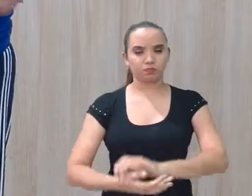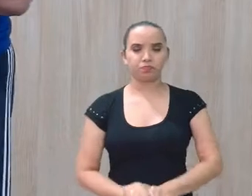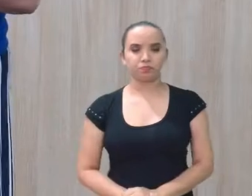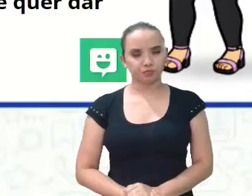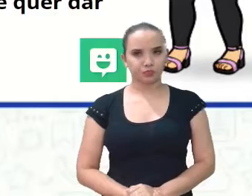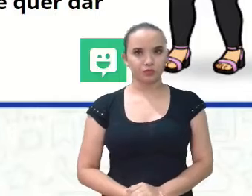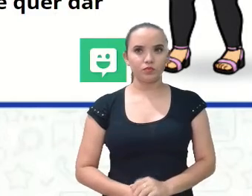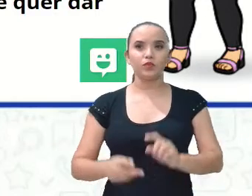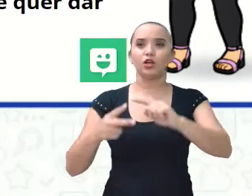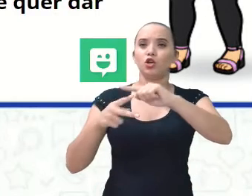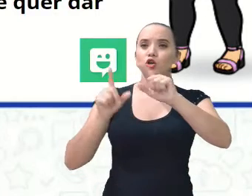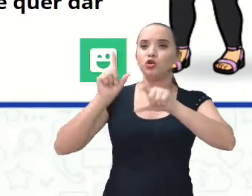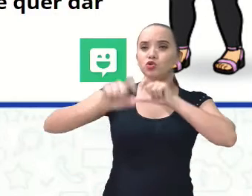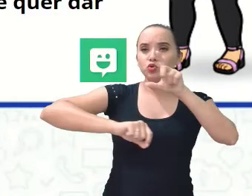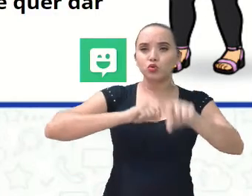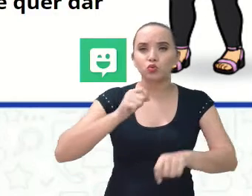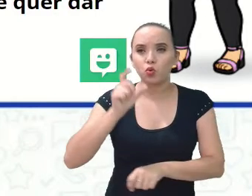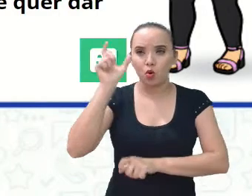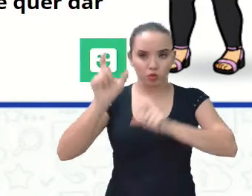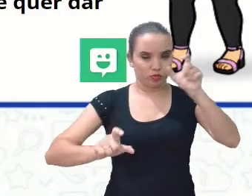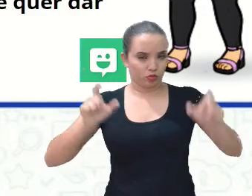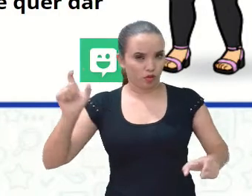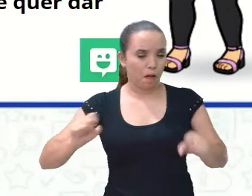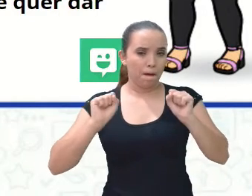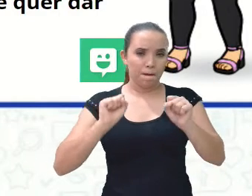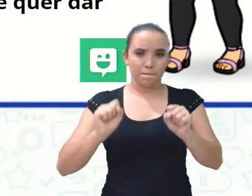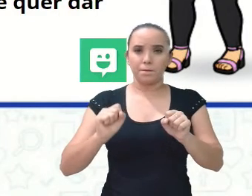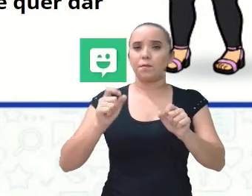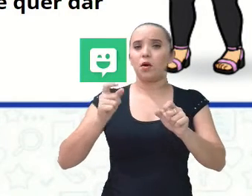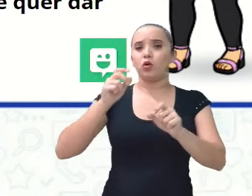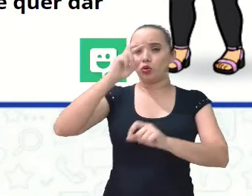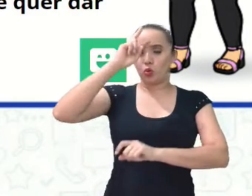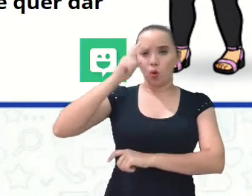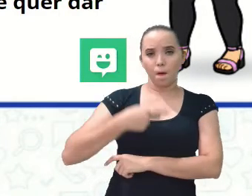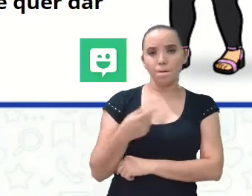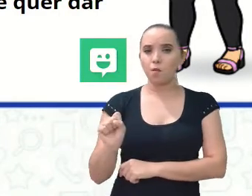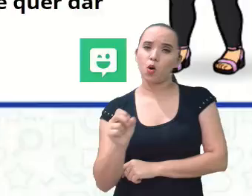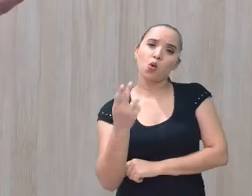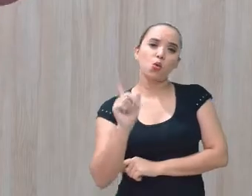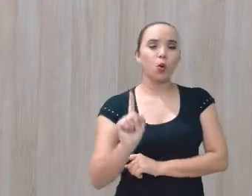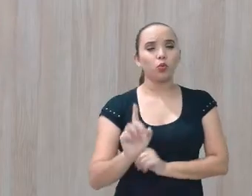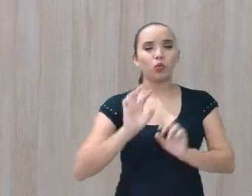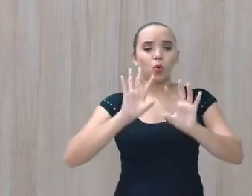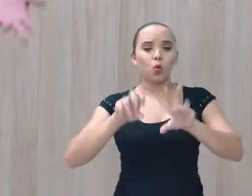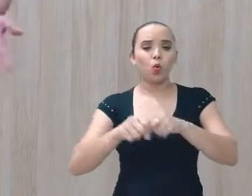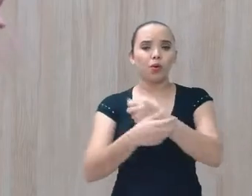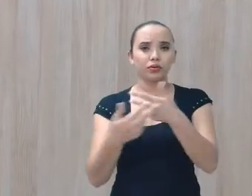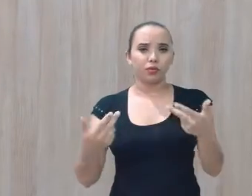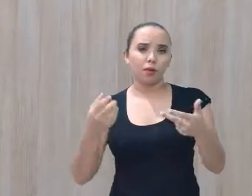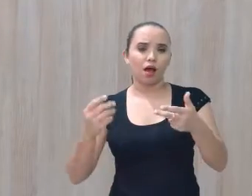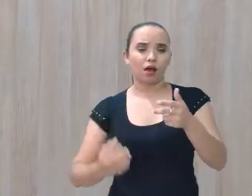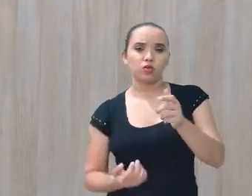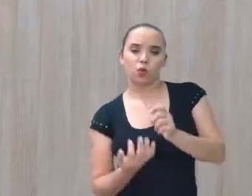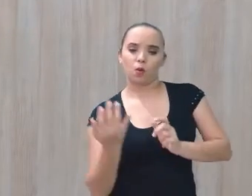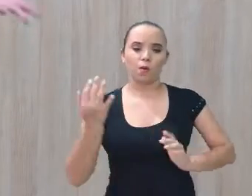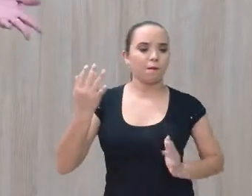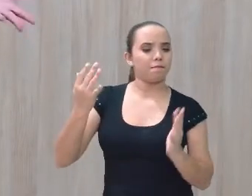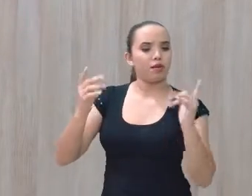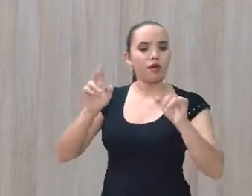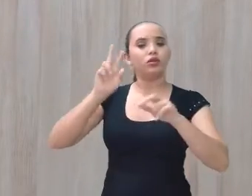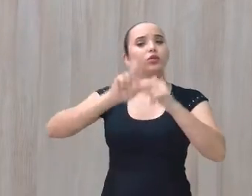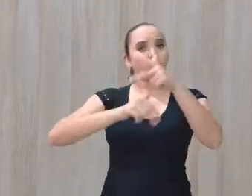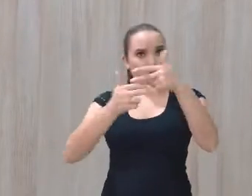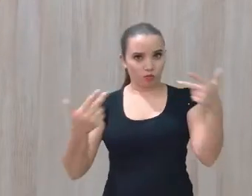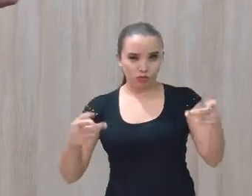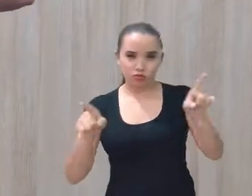defina quais os personagens, não precisa ser humano, você pode contar histórias com animais, com plantas, com o que você quiser, até com